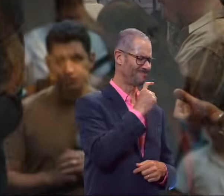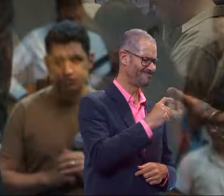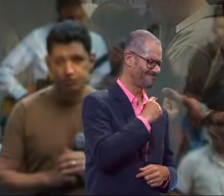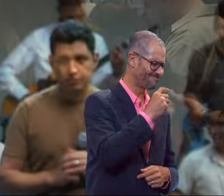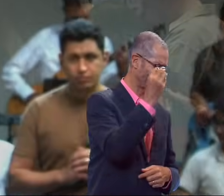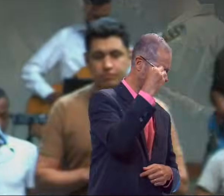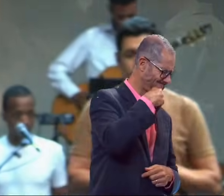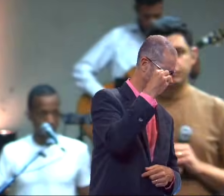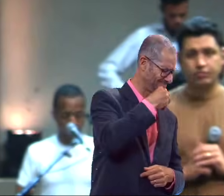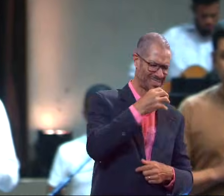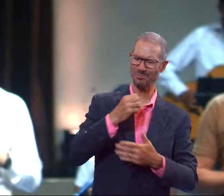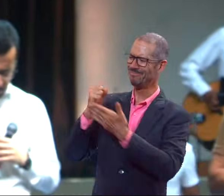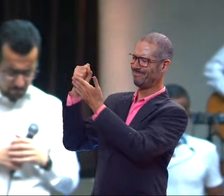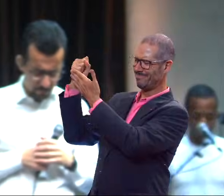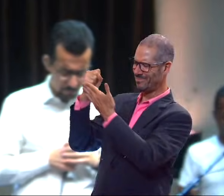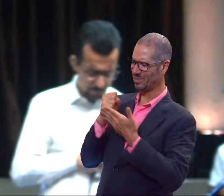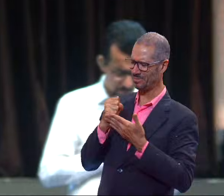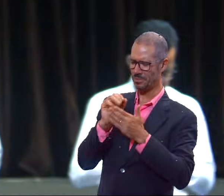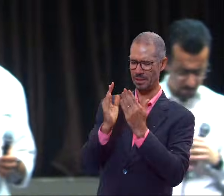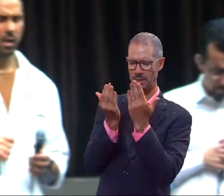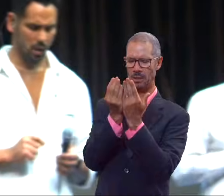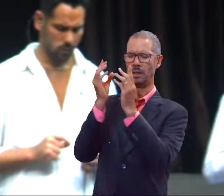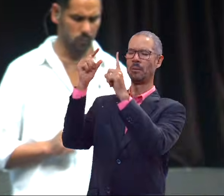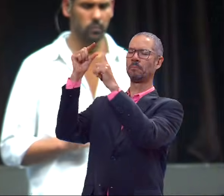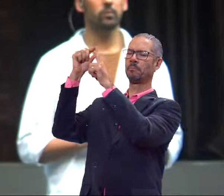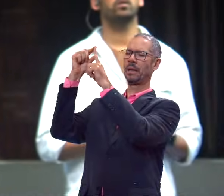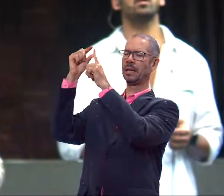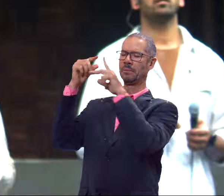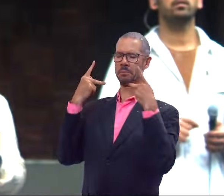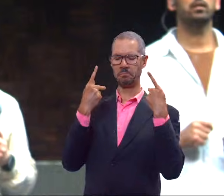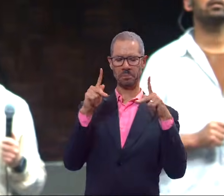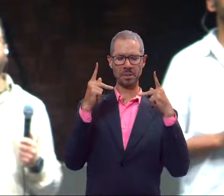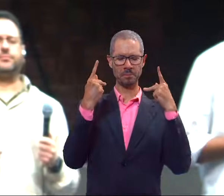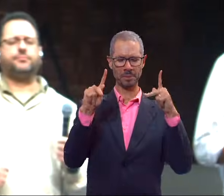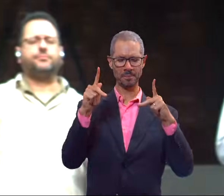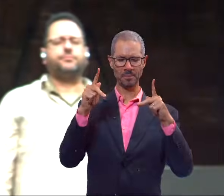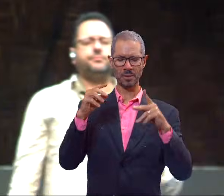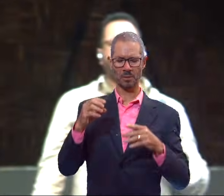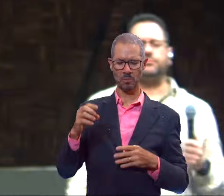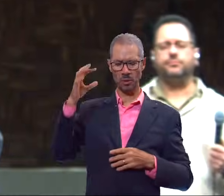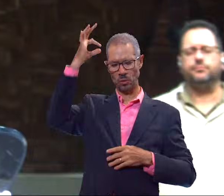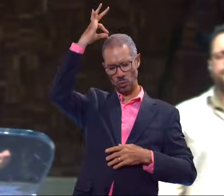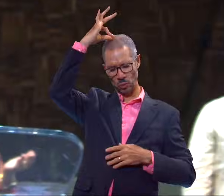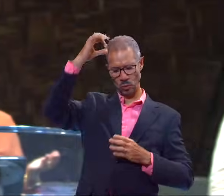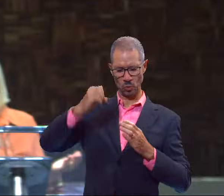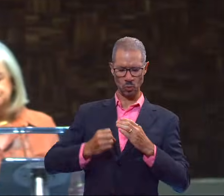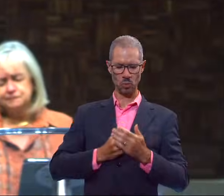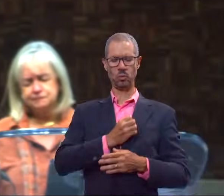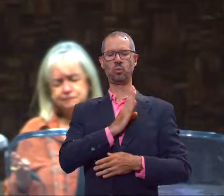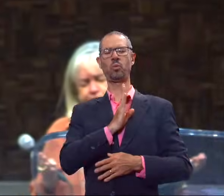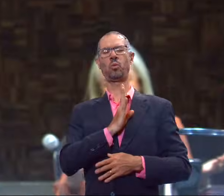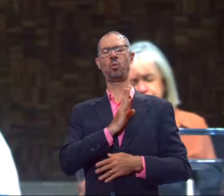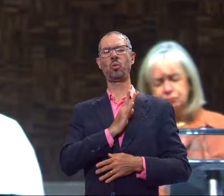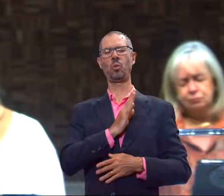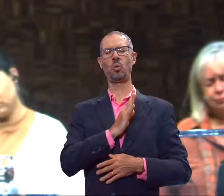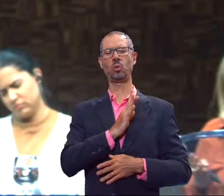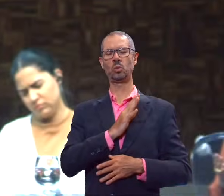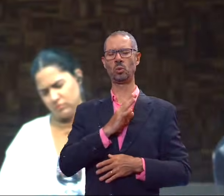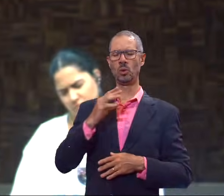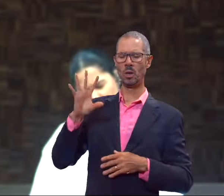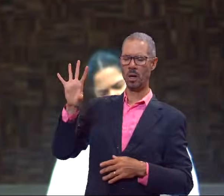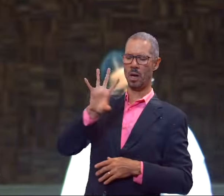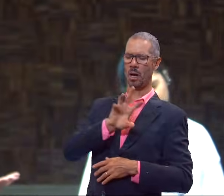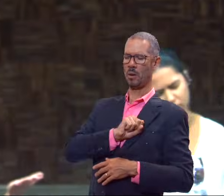palavra que ouvimos hoje, ela possa gerar frutos na nossa vida. O amor de Deus, o